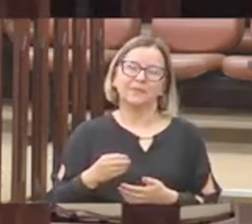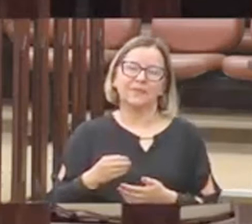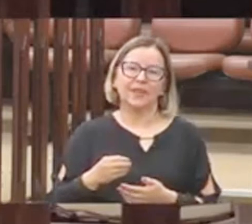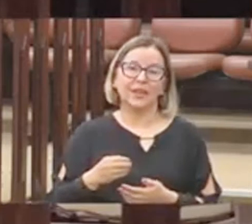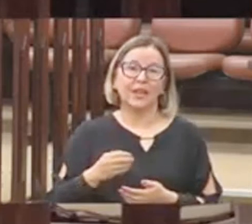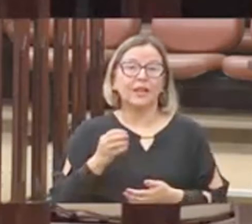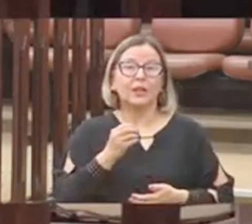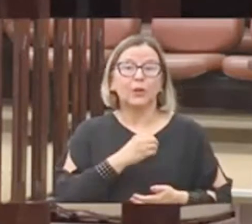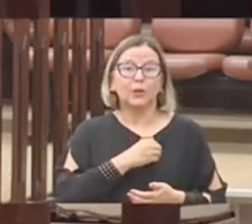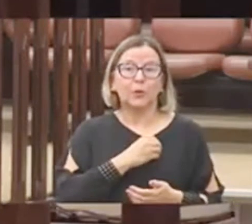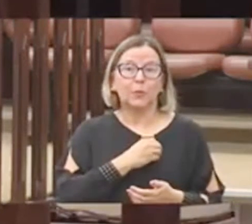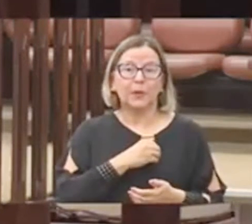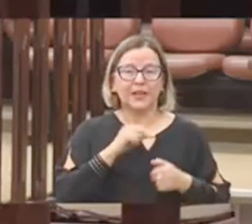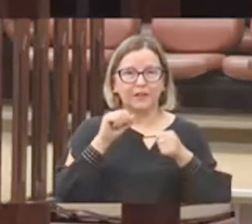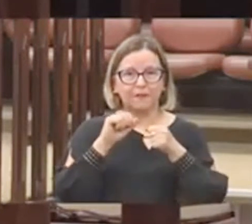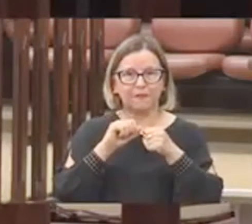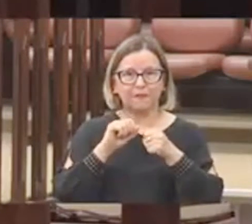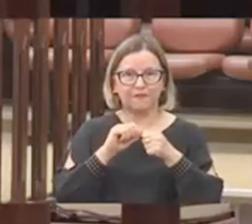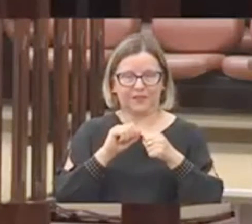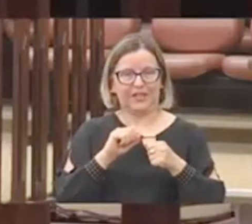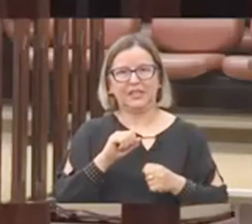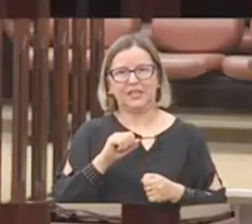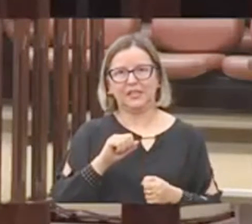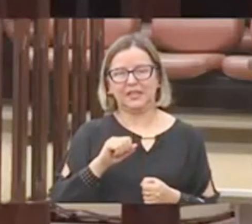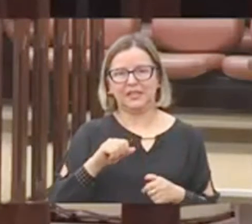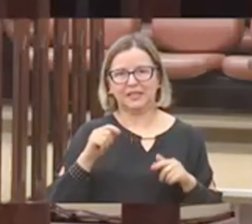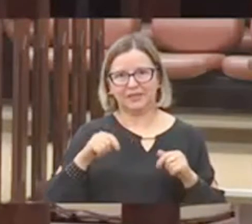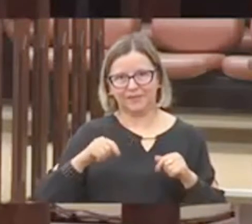o texto está dizendo exatamente isso.